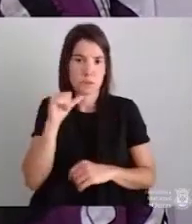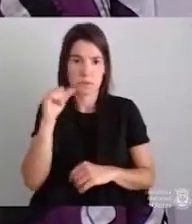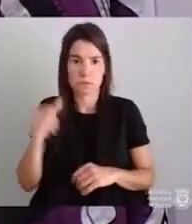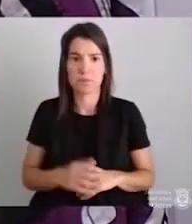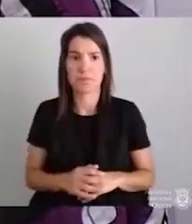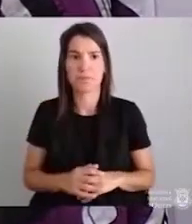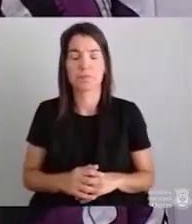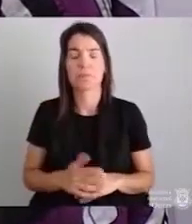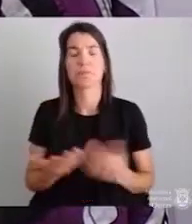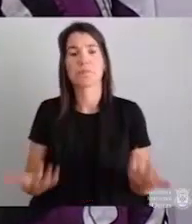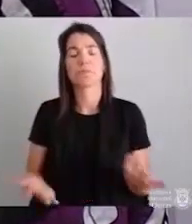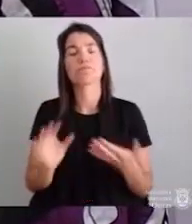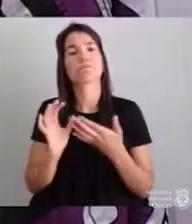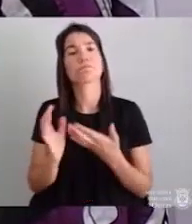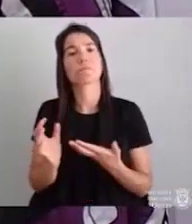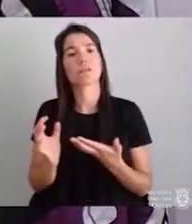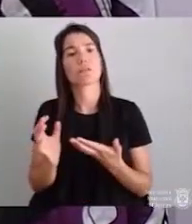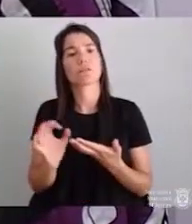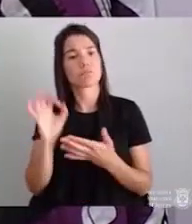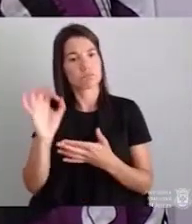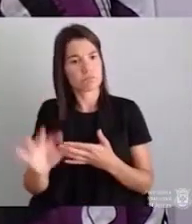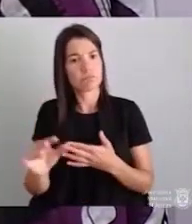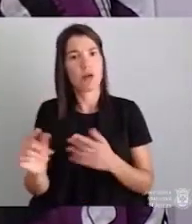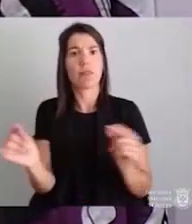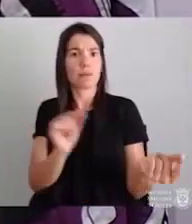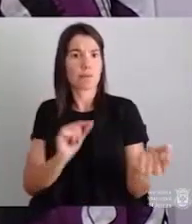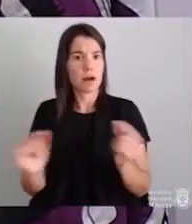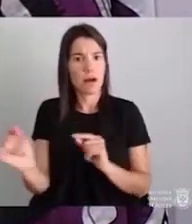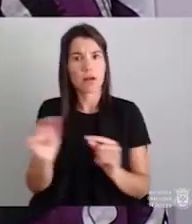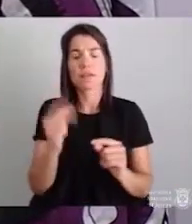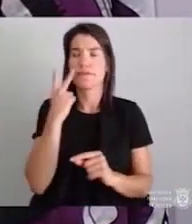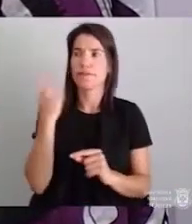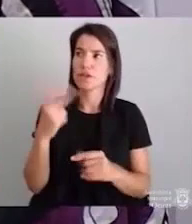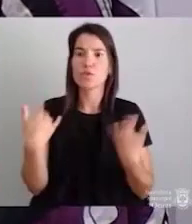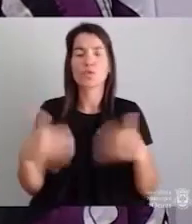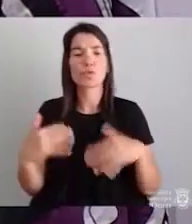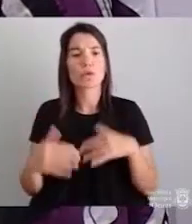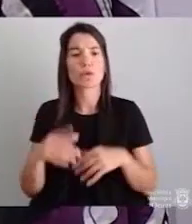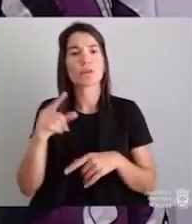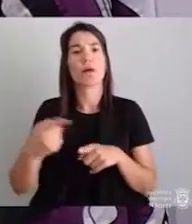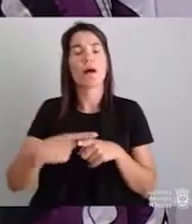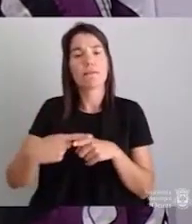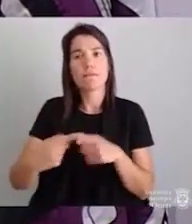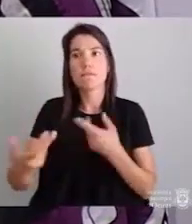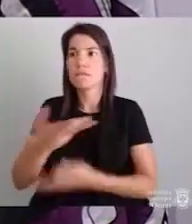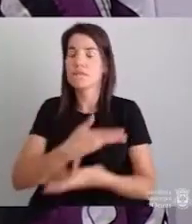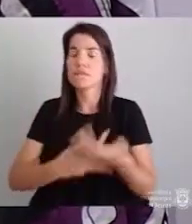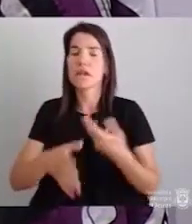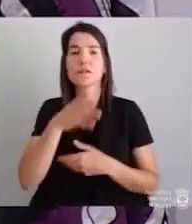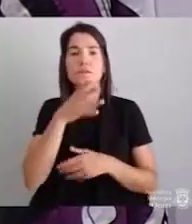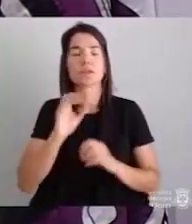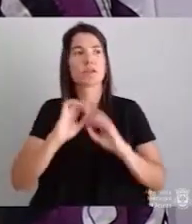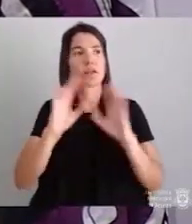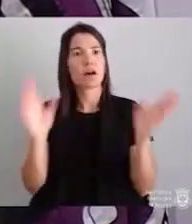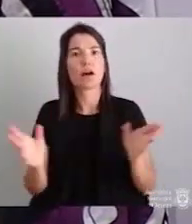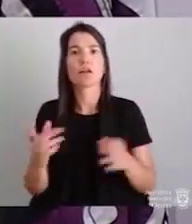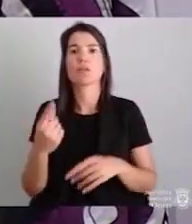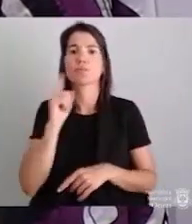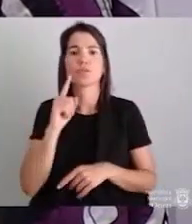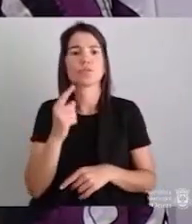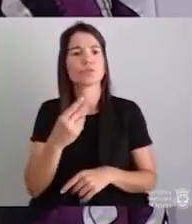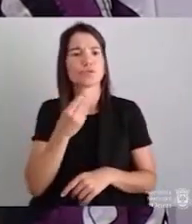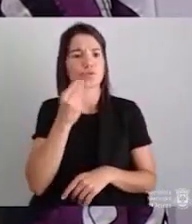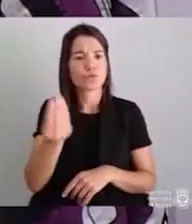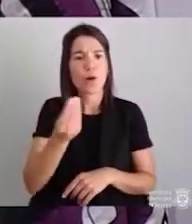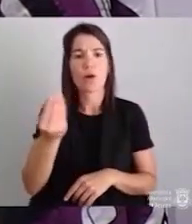nota da vivacidade do debate e do interesse e contributos muito esclarecidos e pertinentes evocados por jovens adultos